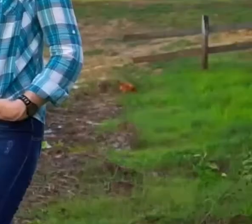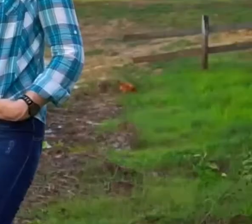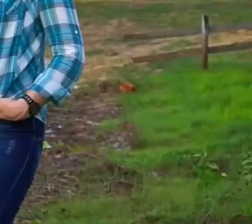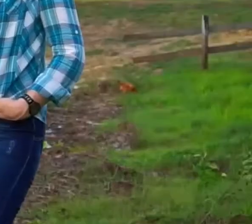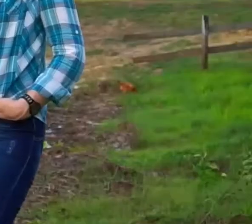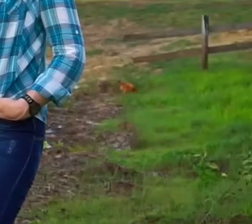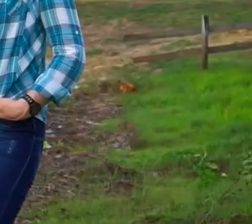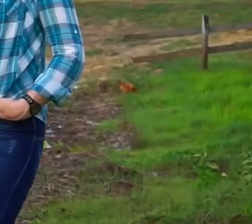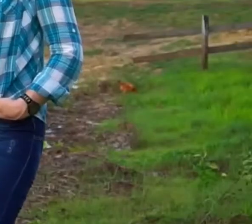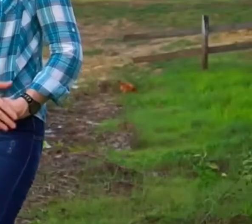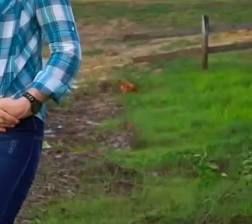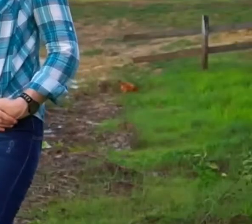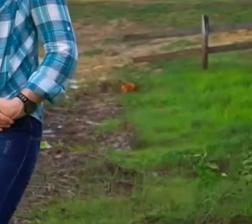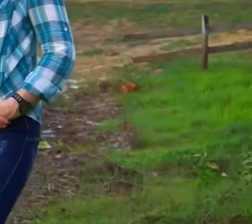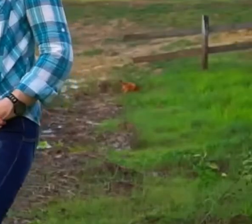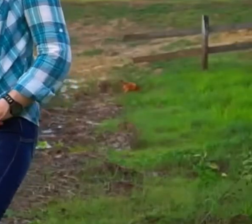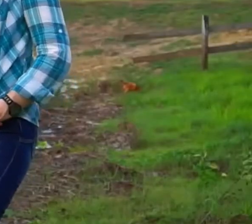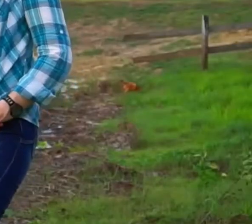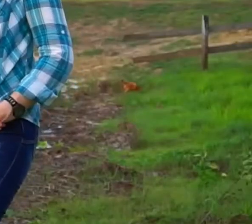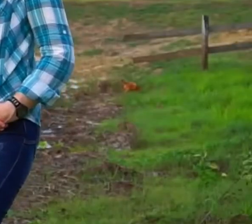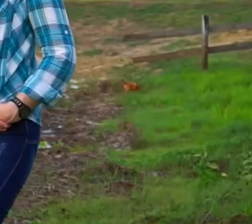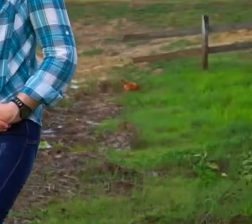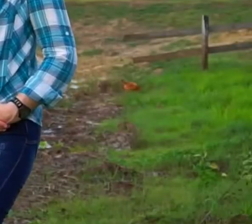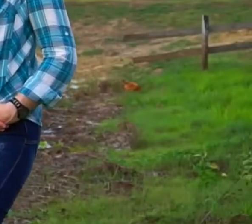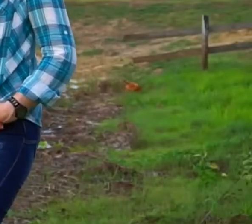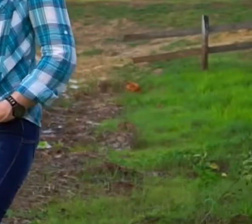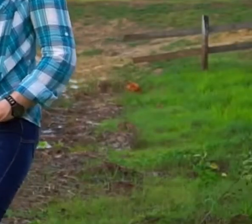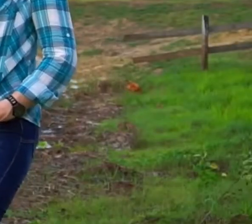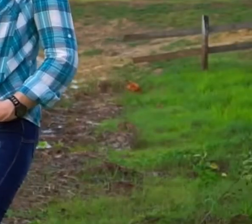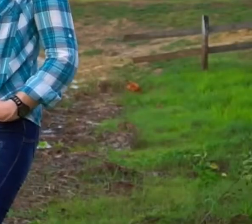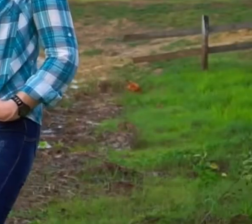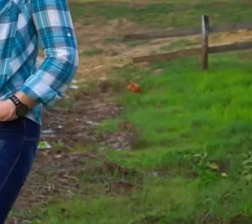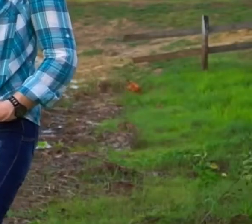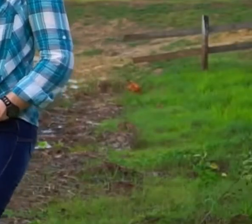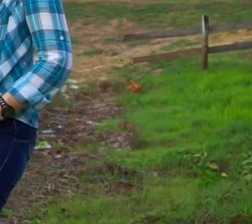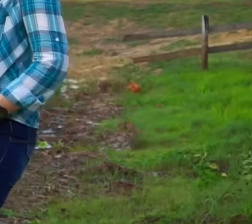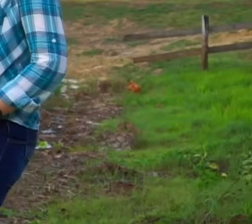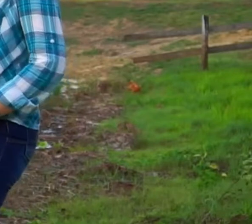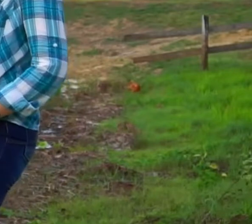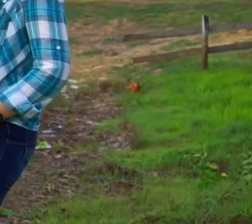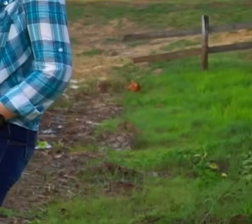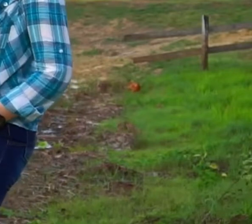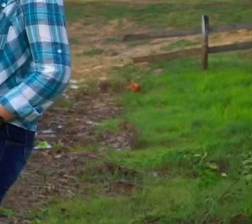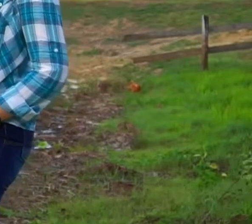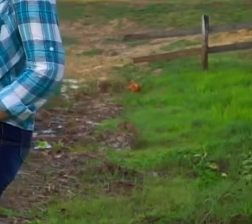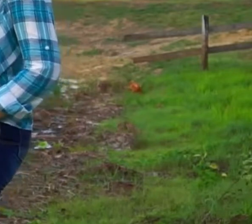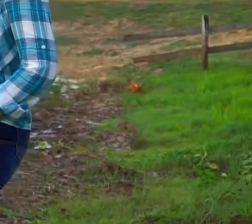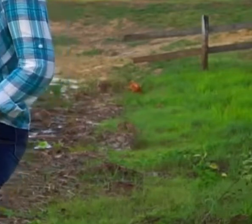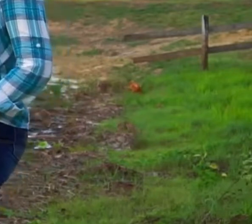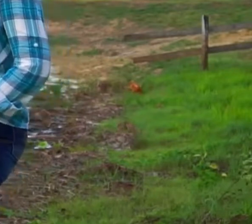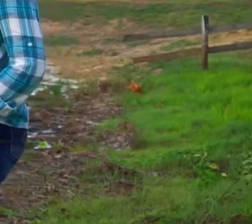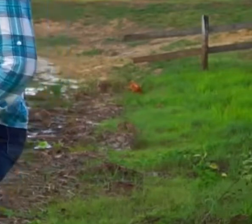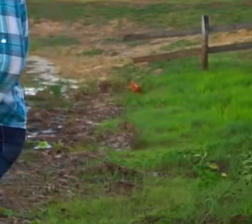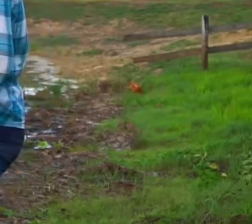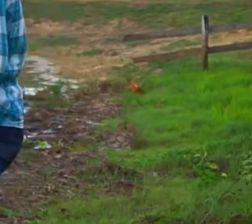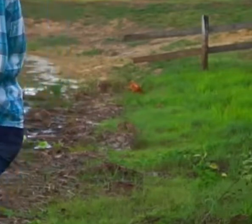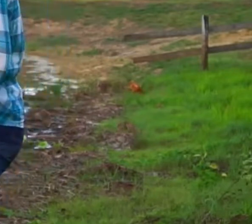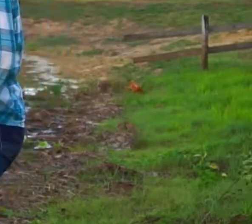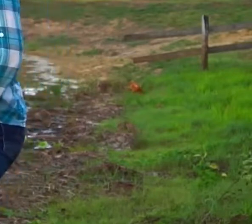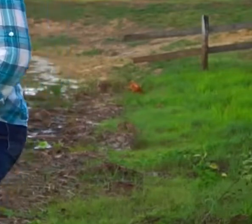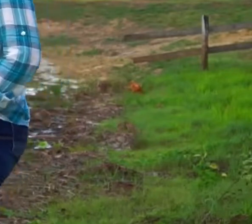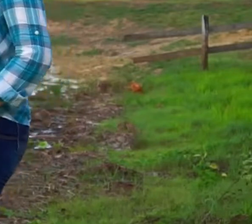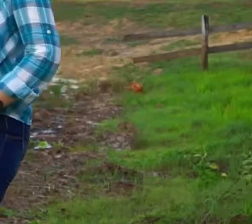Então, a gente pode ver mais uma aplicação da matemática no sítio usando a trigonometria no triângulo retângulo, não é verdade?